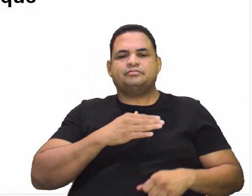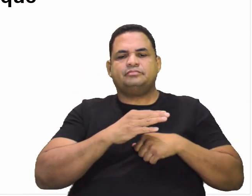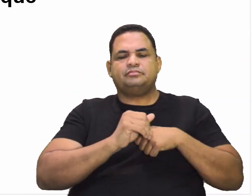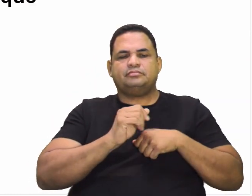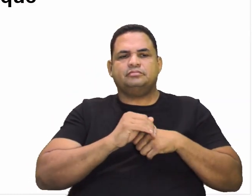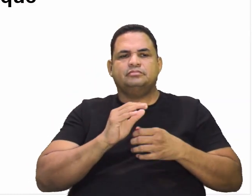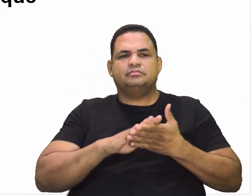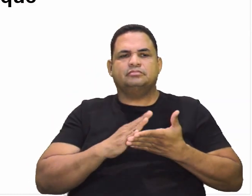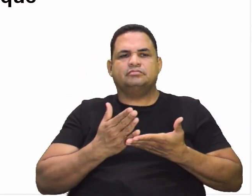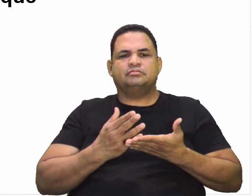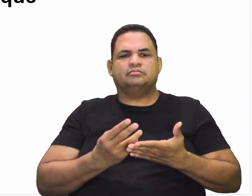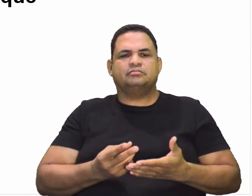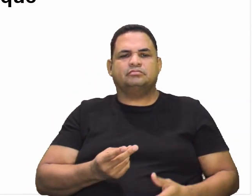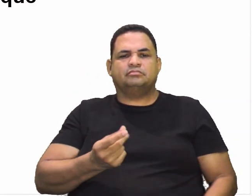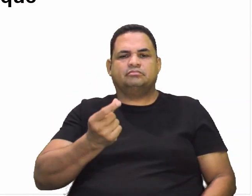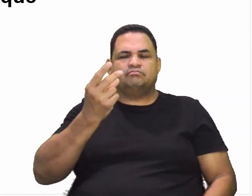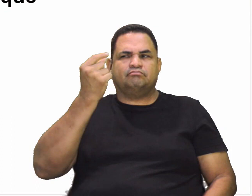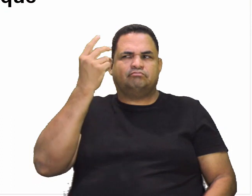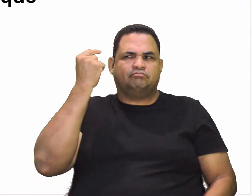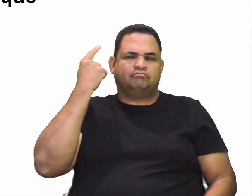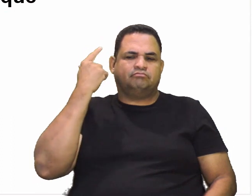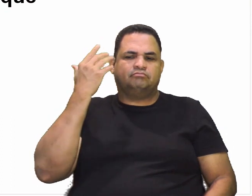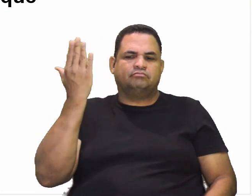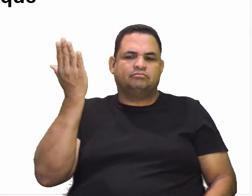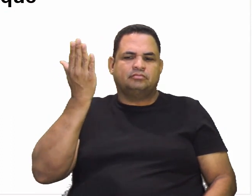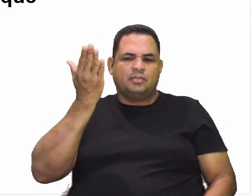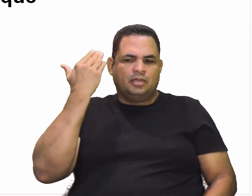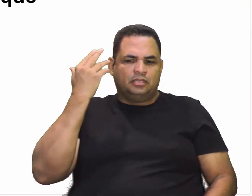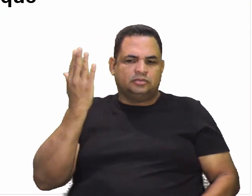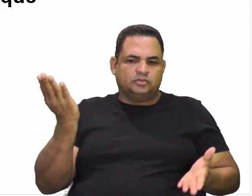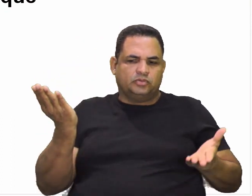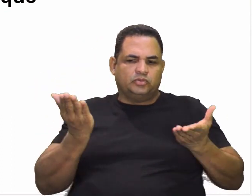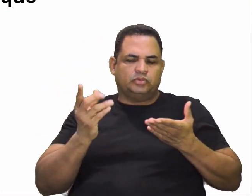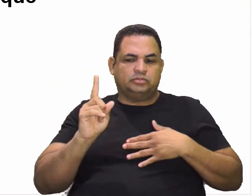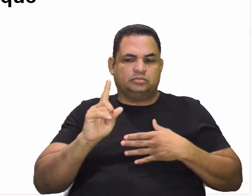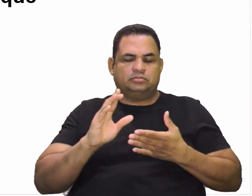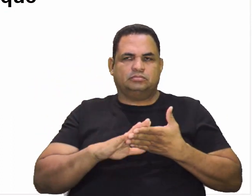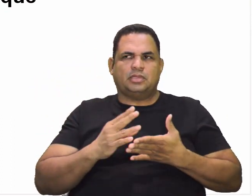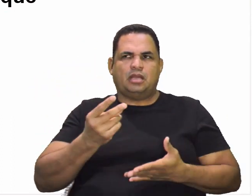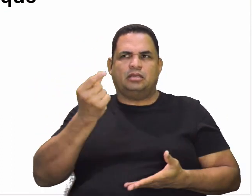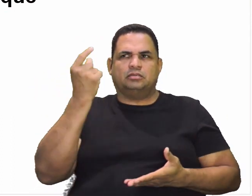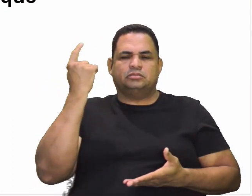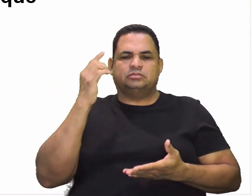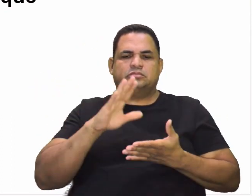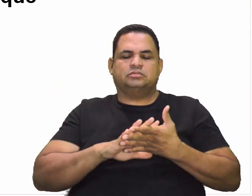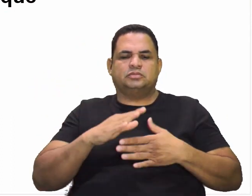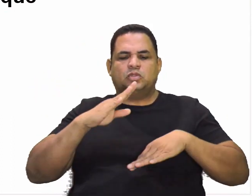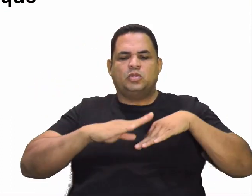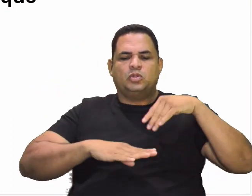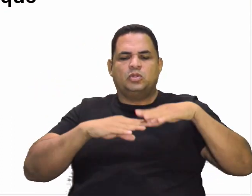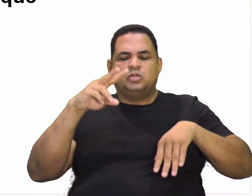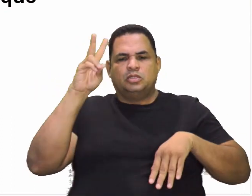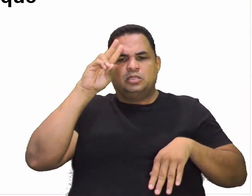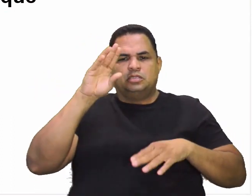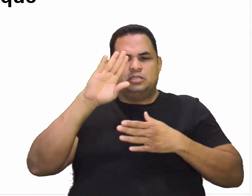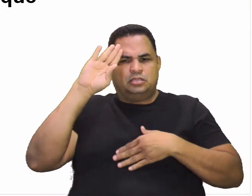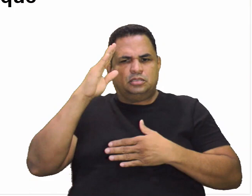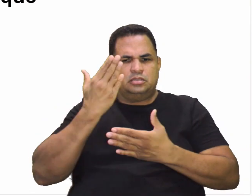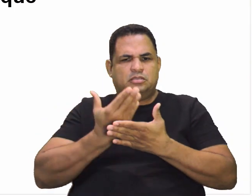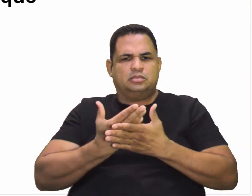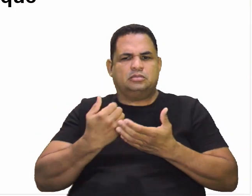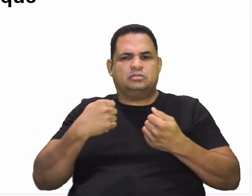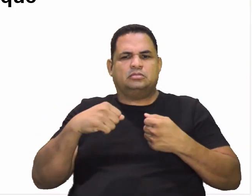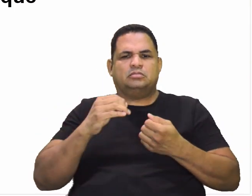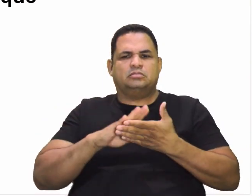ó, por muito tempo, é claro que hoje não é utilizado mais isso, mas por muito tempo os historiadores acreditavam que